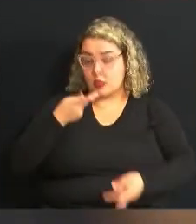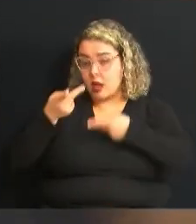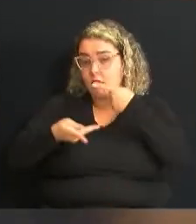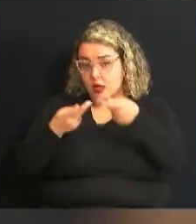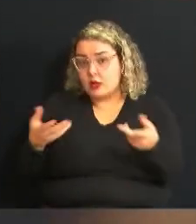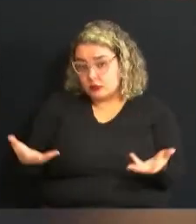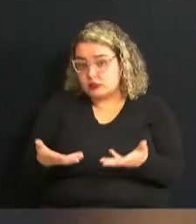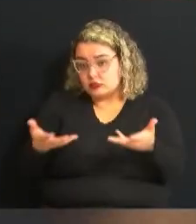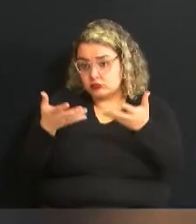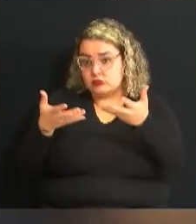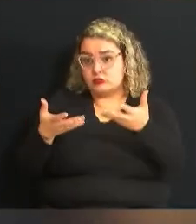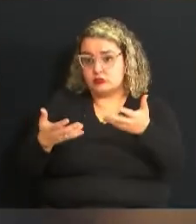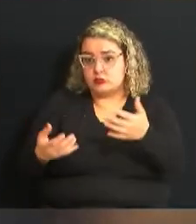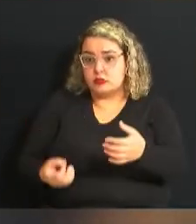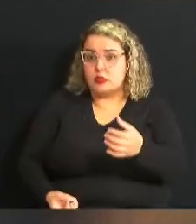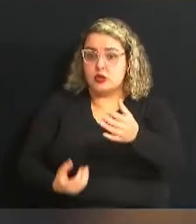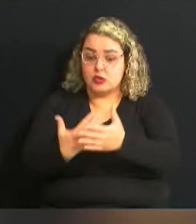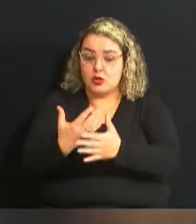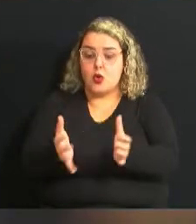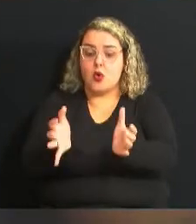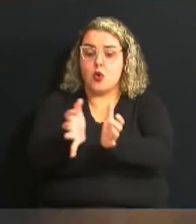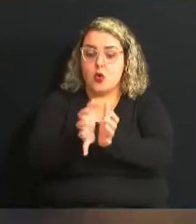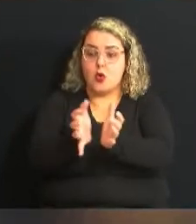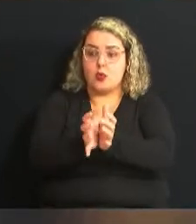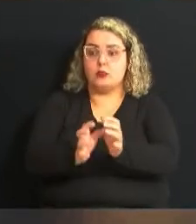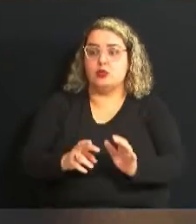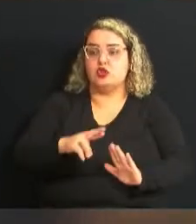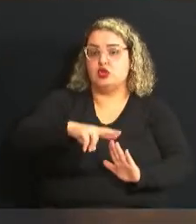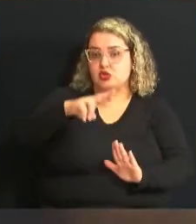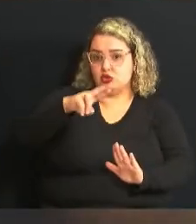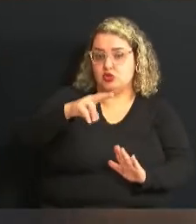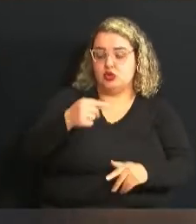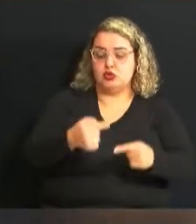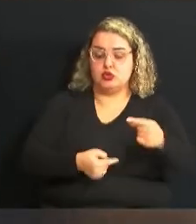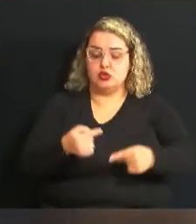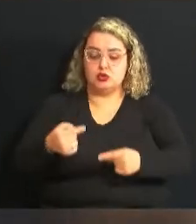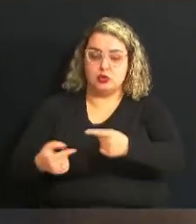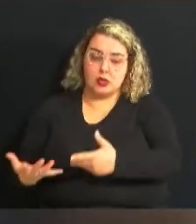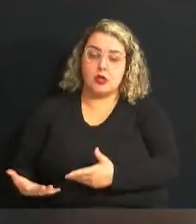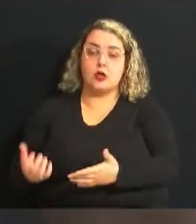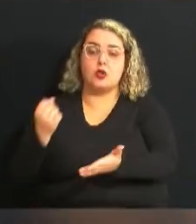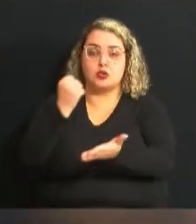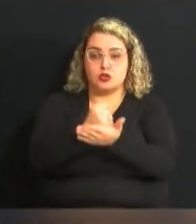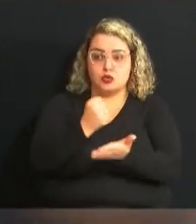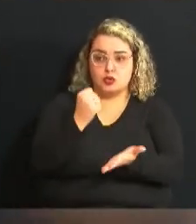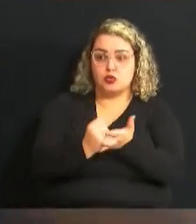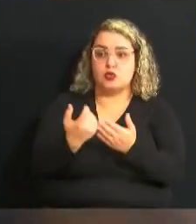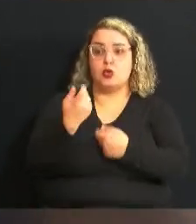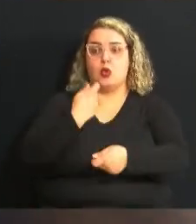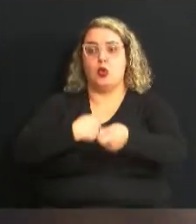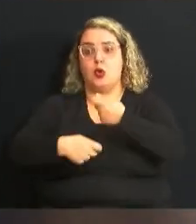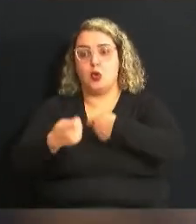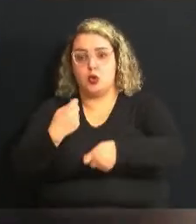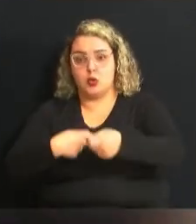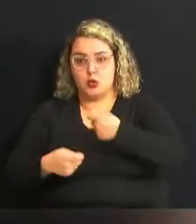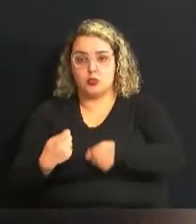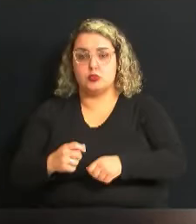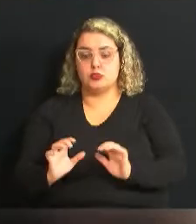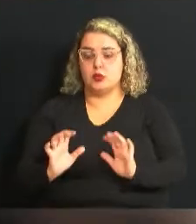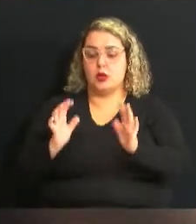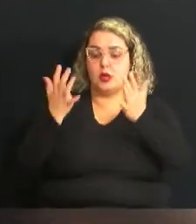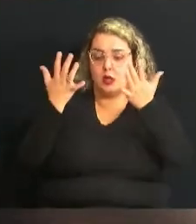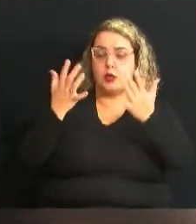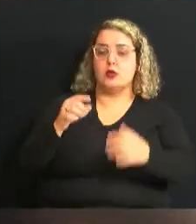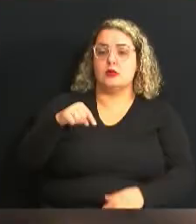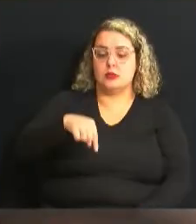iniciativa de instituir o Comitê de Resolução de Disputas nos contratos administrativos celebrados pelo